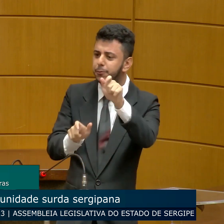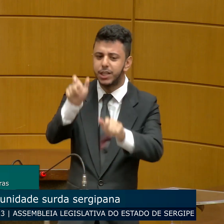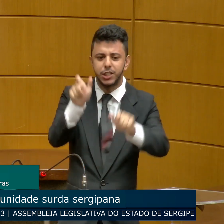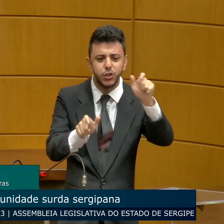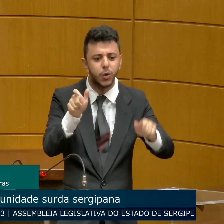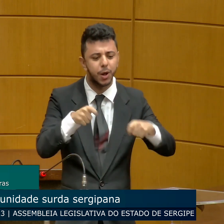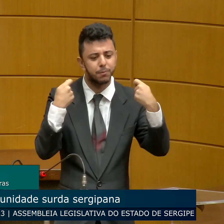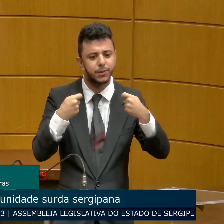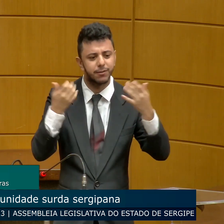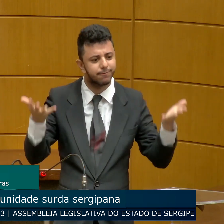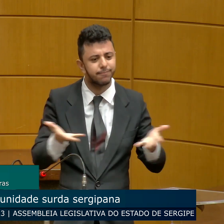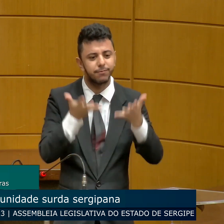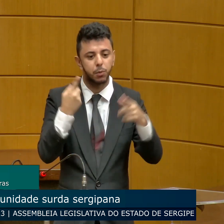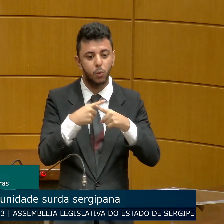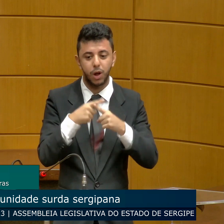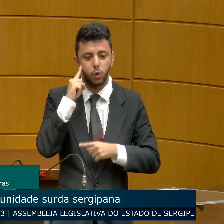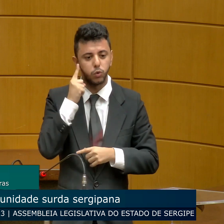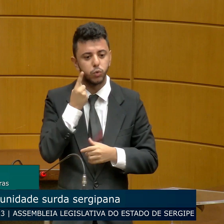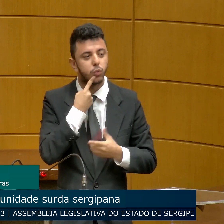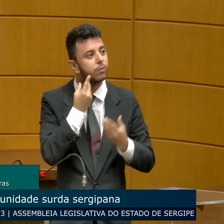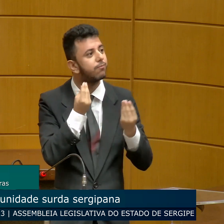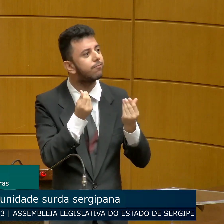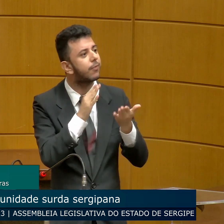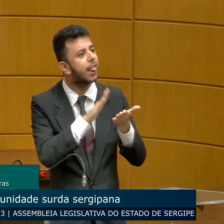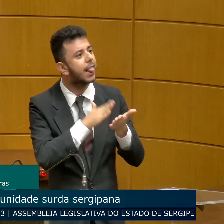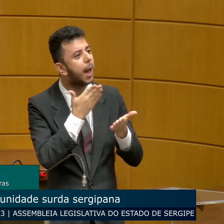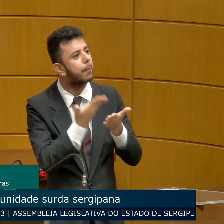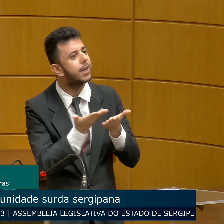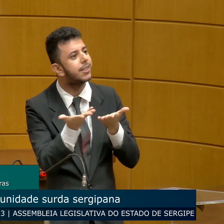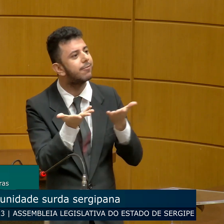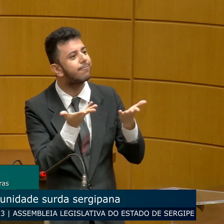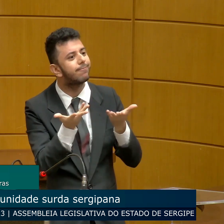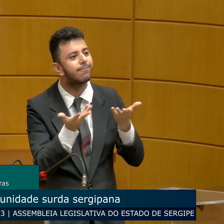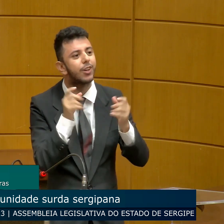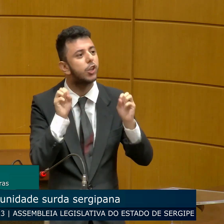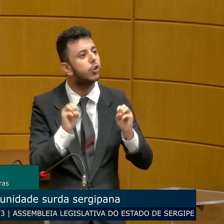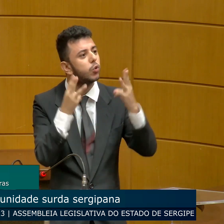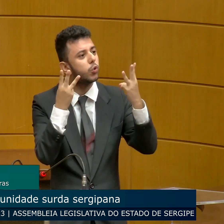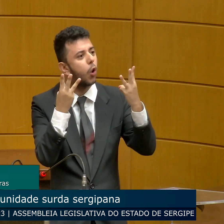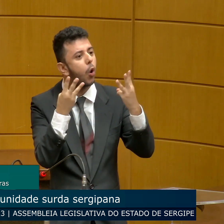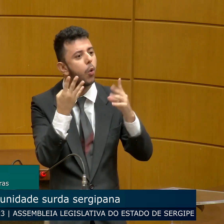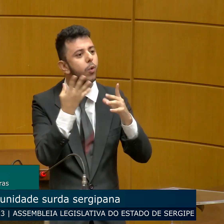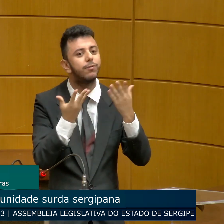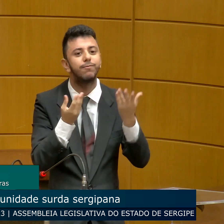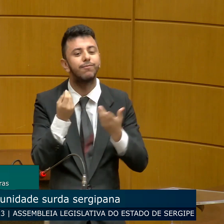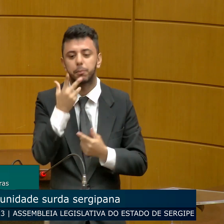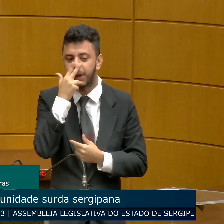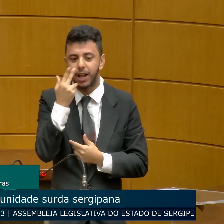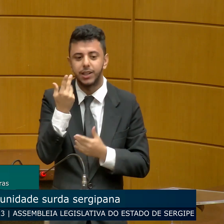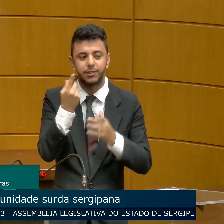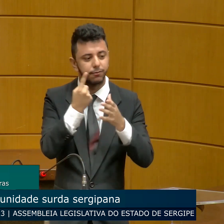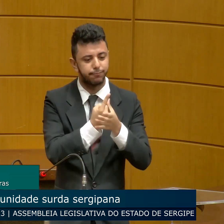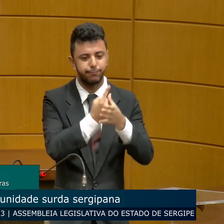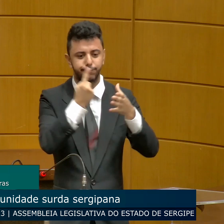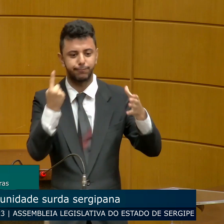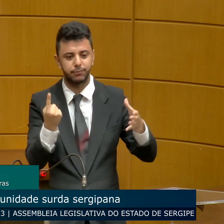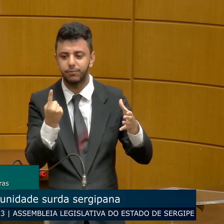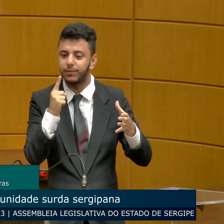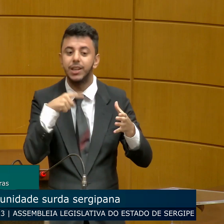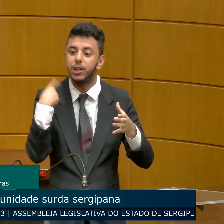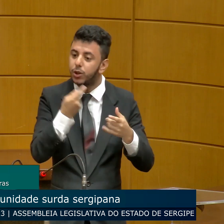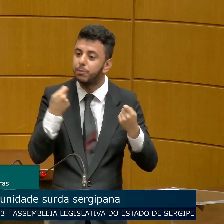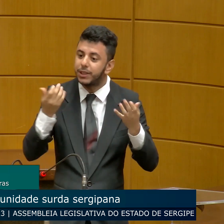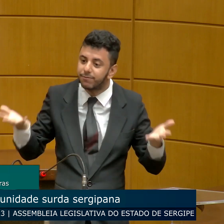essa representatividade, né, das pessoas, e precisamos, né, que tenha, né, os intérpretes, sejam em